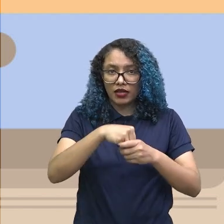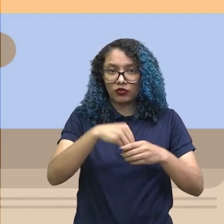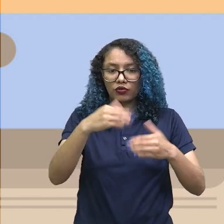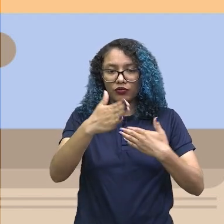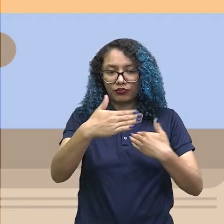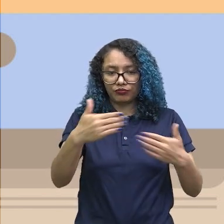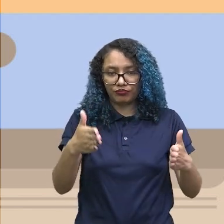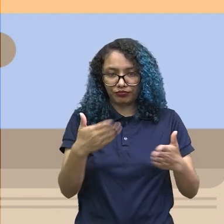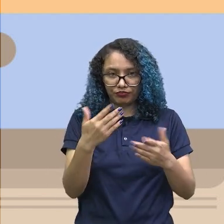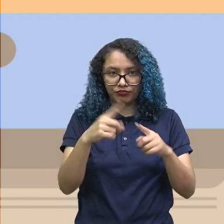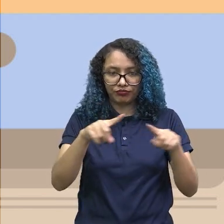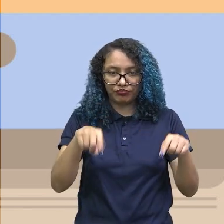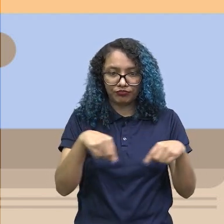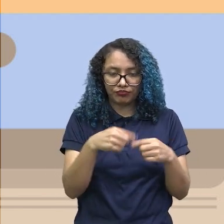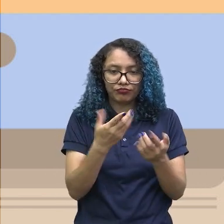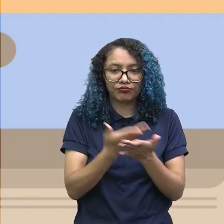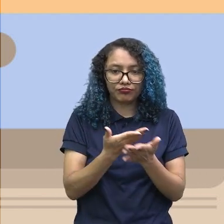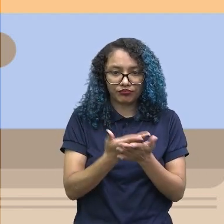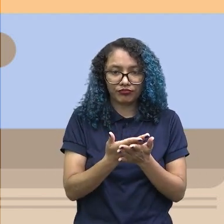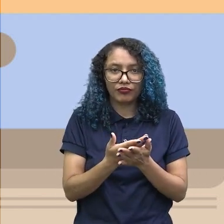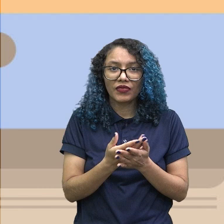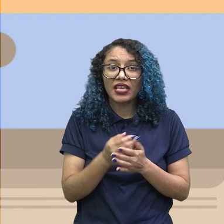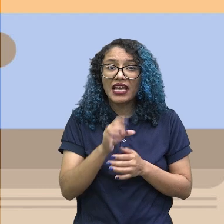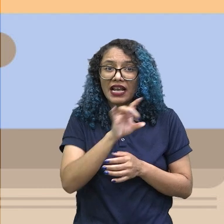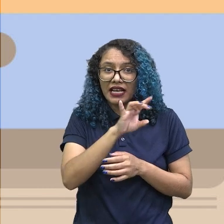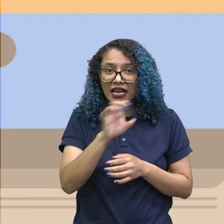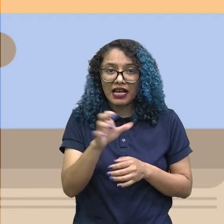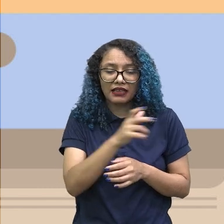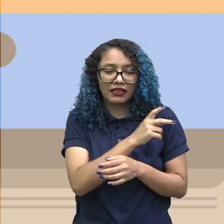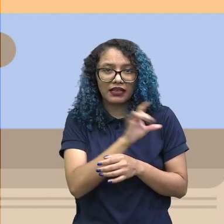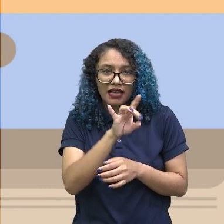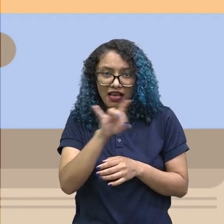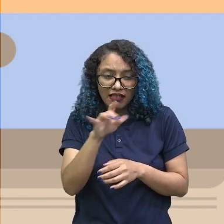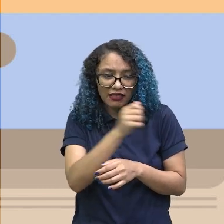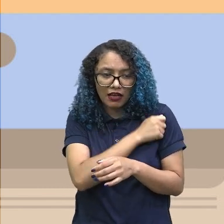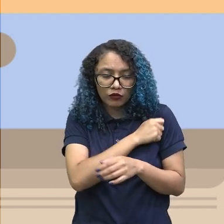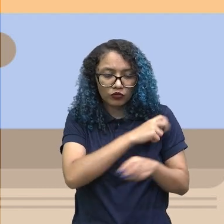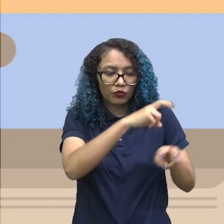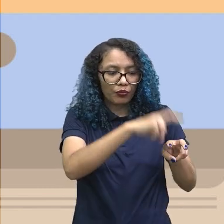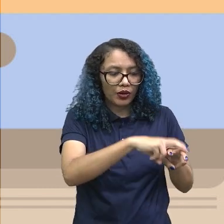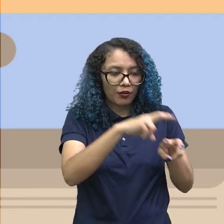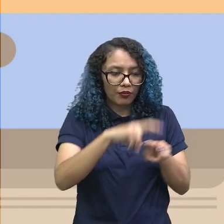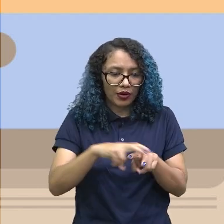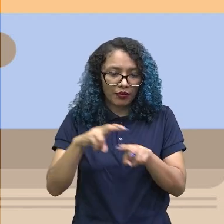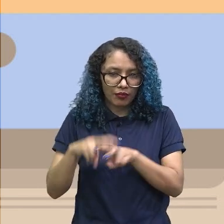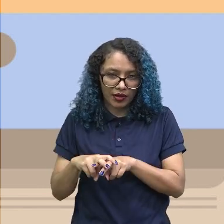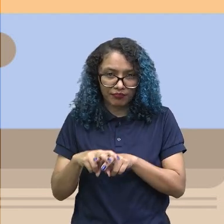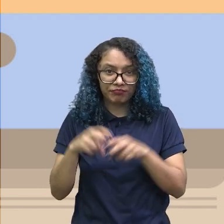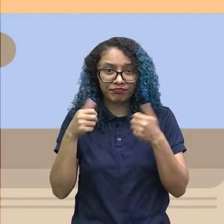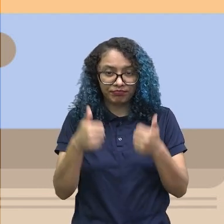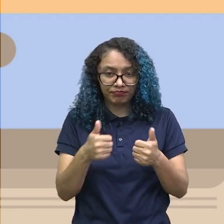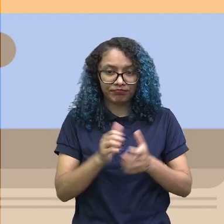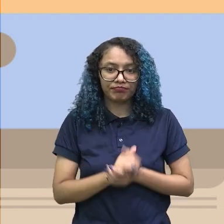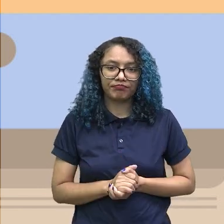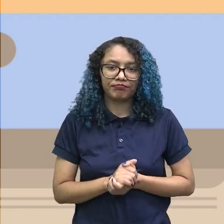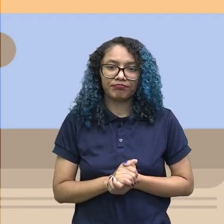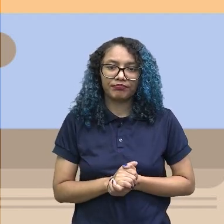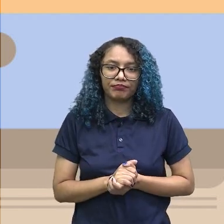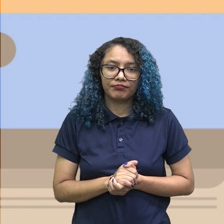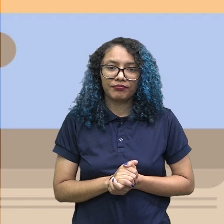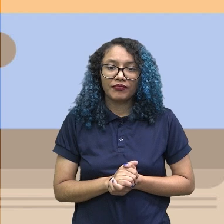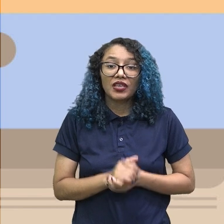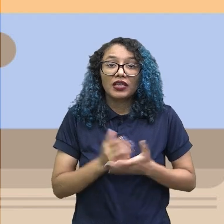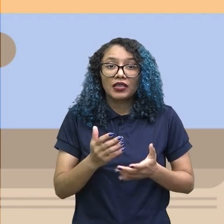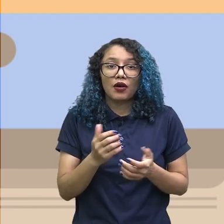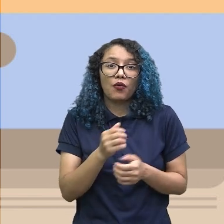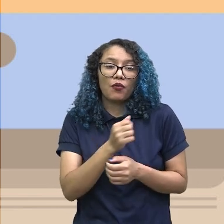sentadinho ali em uma única cadeira. Então, agora nós vamos dar nomes aí a esses conjuntos. Os alunos vão formar o conjunto